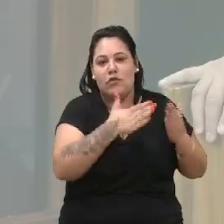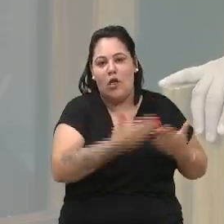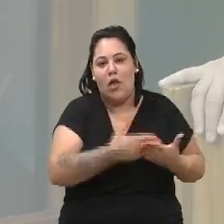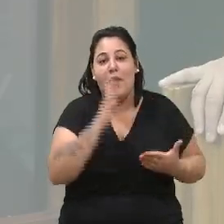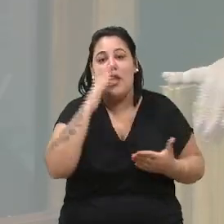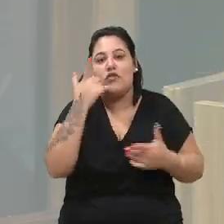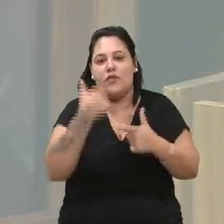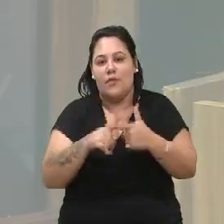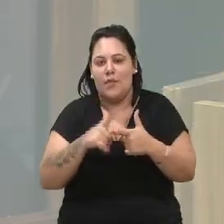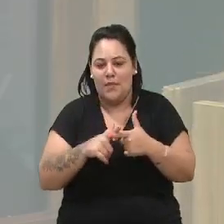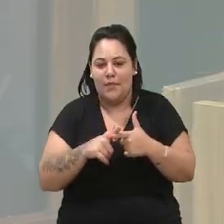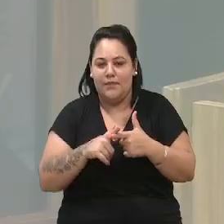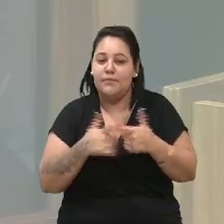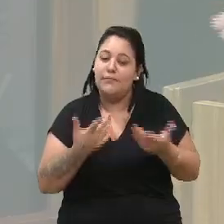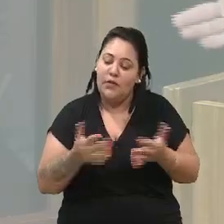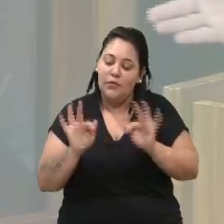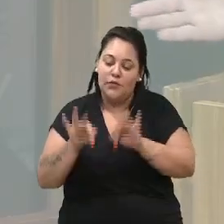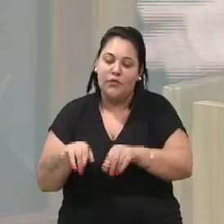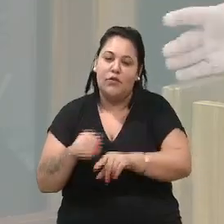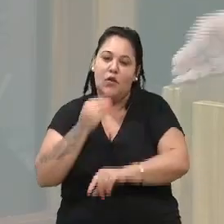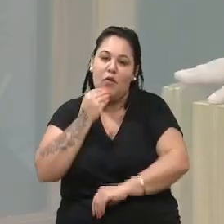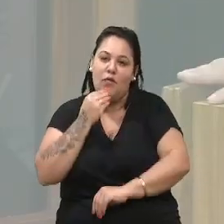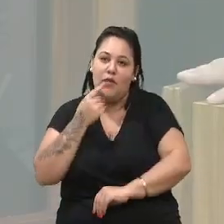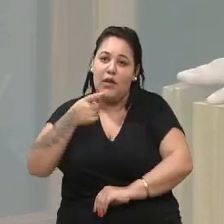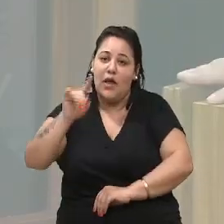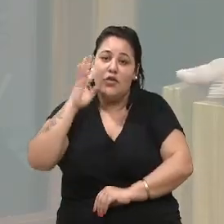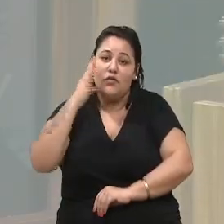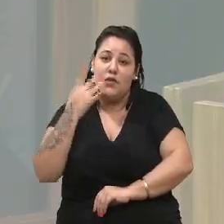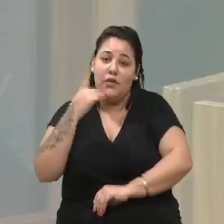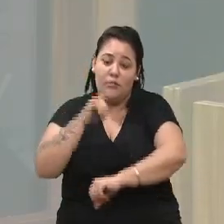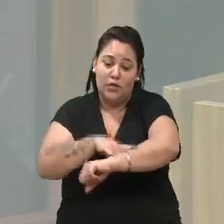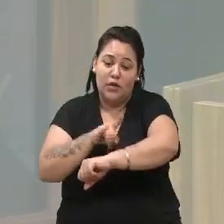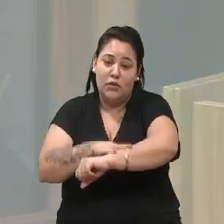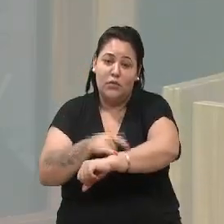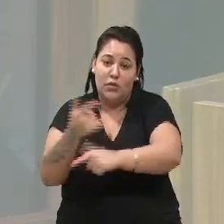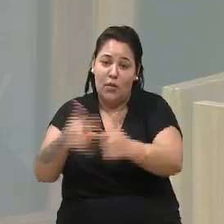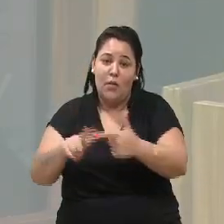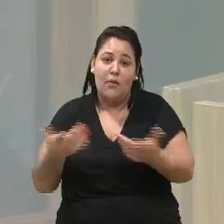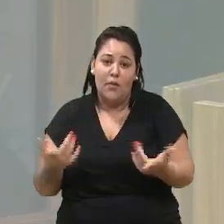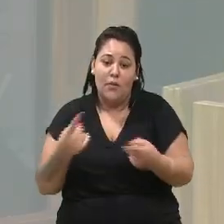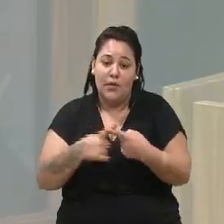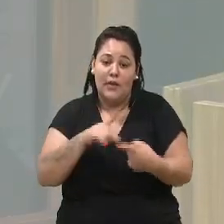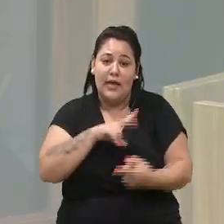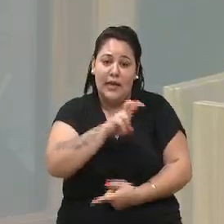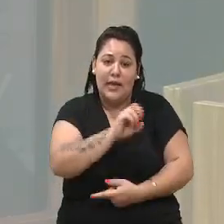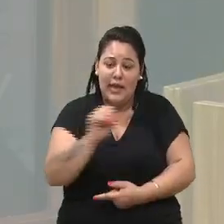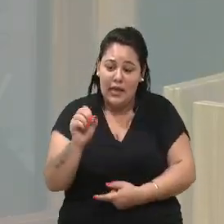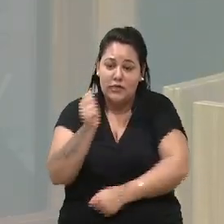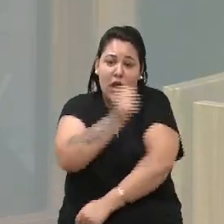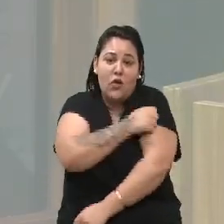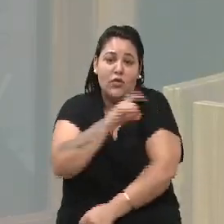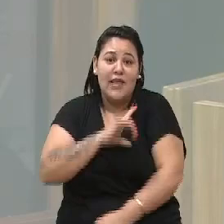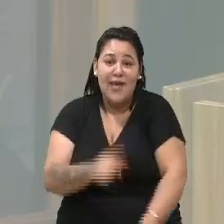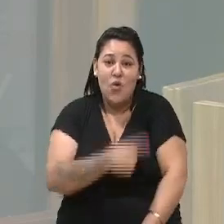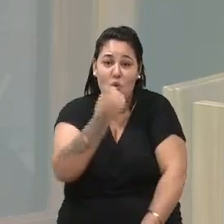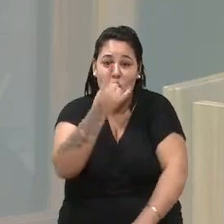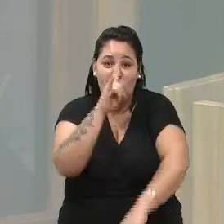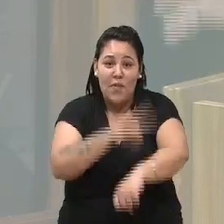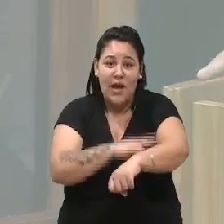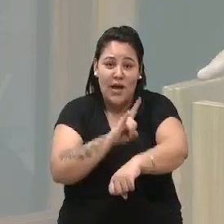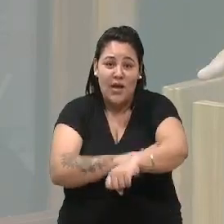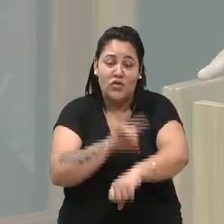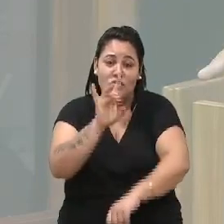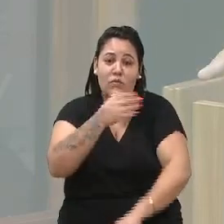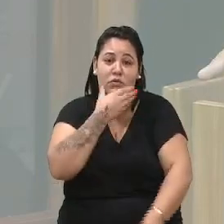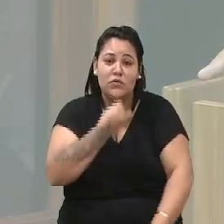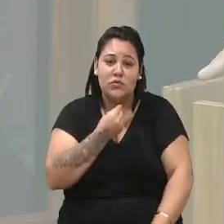Governador Roberto Silveira. E, por fim, que é ir lá resolver o problema do banheiro, porque não dá para uma escola de 400, 500 alunos ter um banheiro só masculino, porque senão